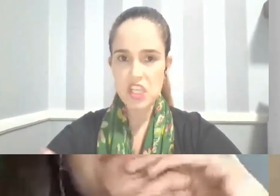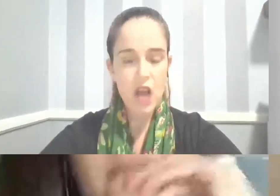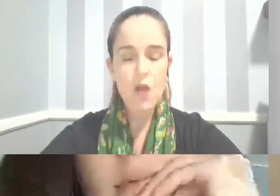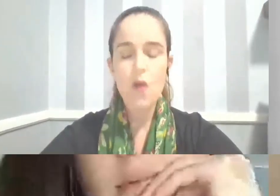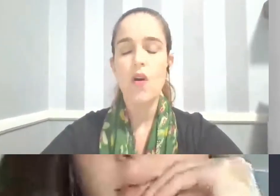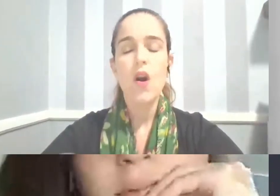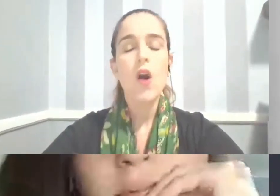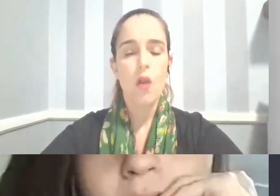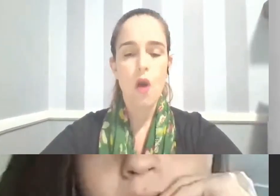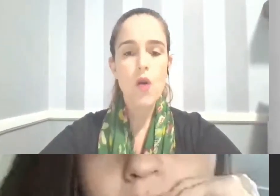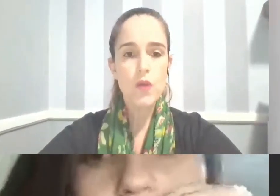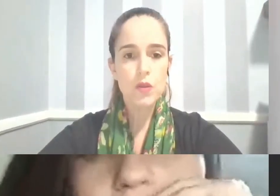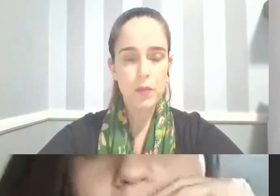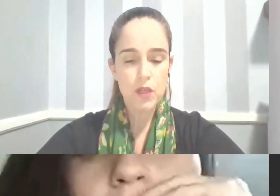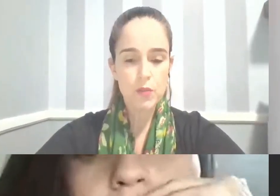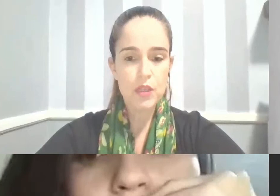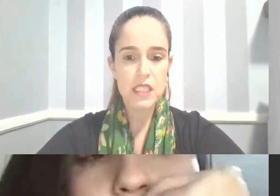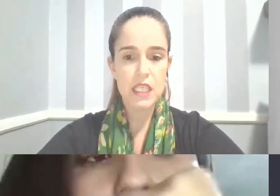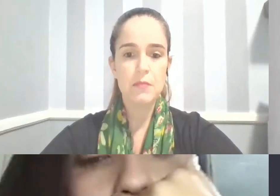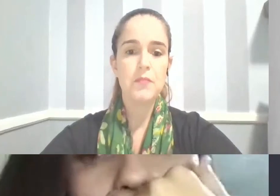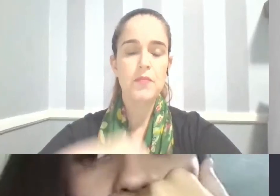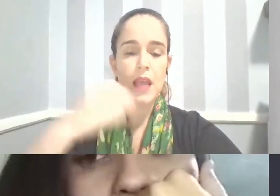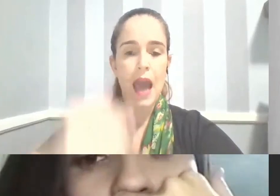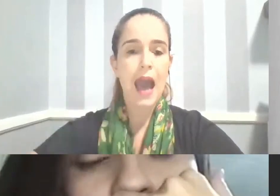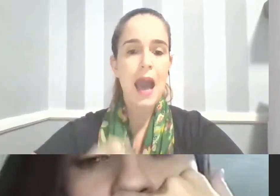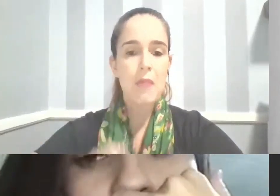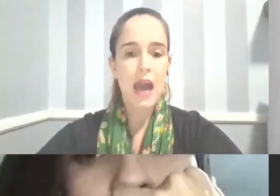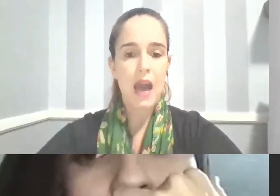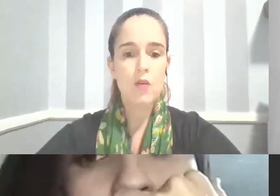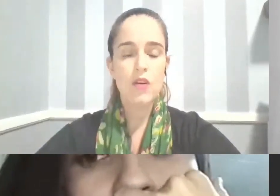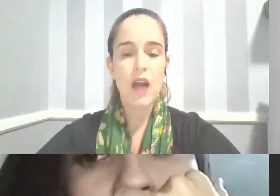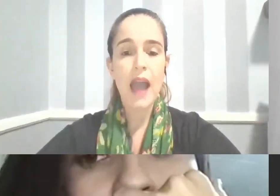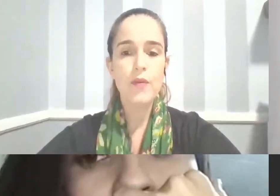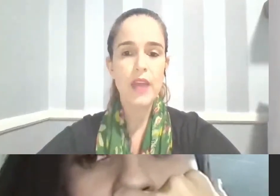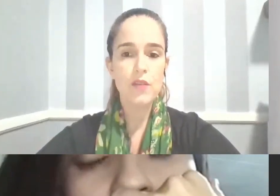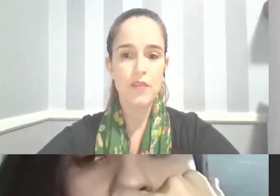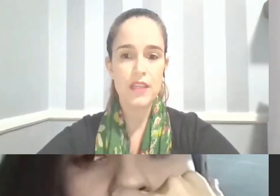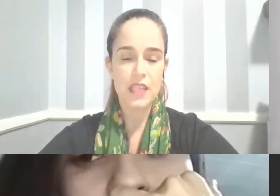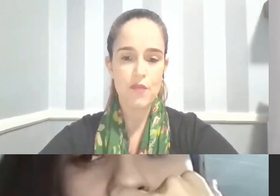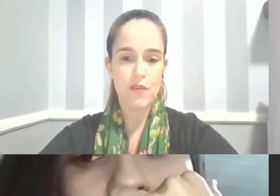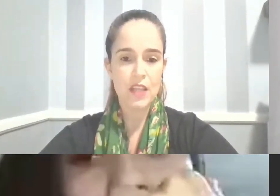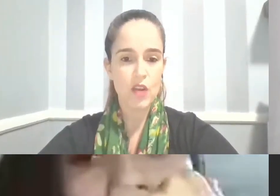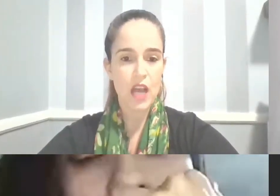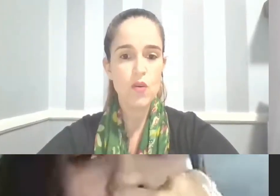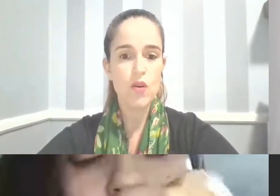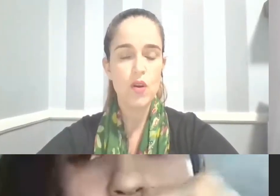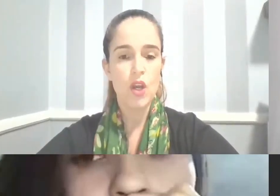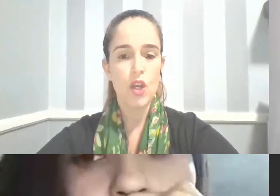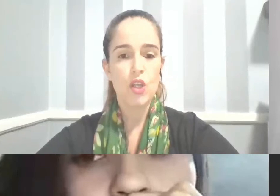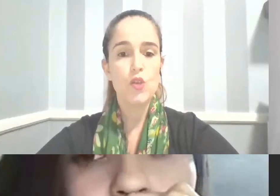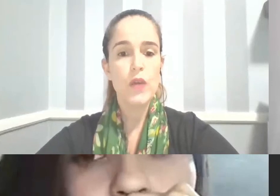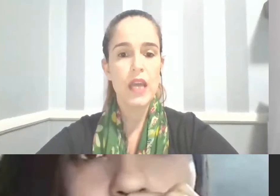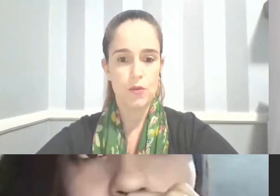pano encharcou, coloco um outro pano por cima, amarro. Aí o que eu vou fazer? Eu vou flexionar